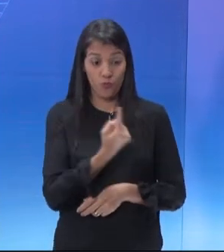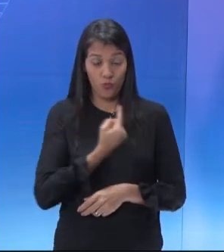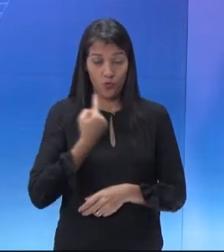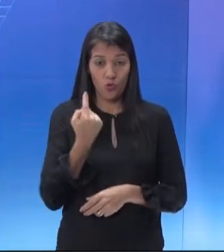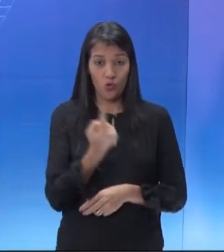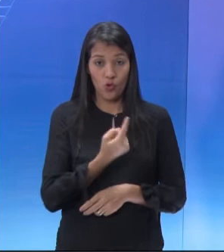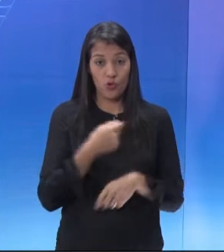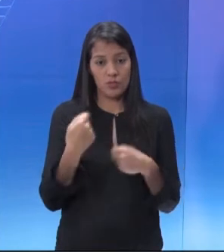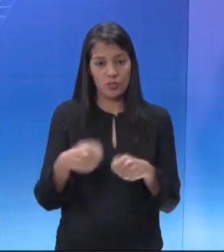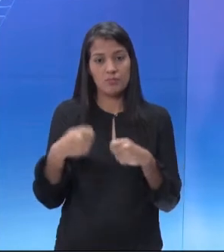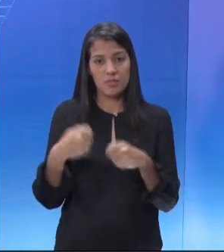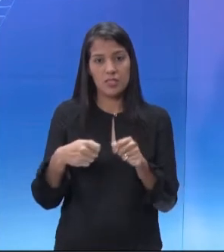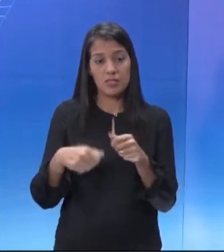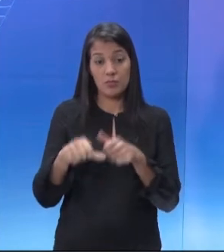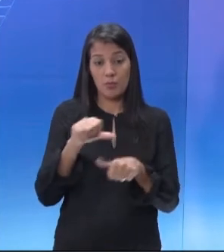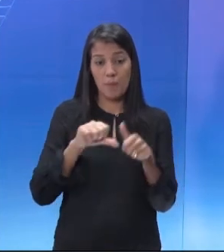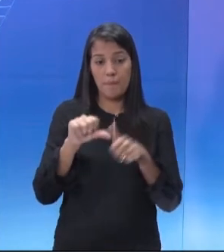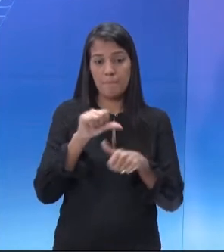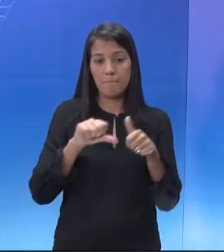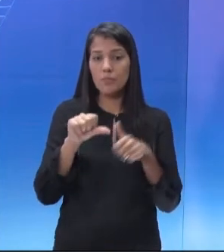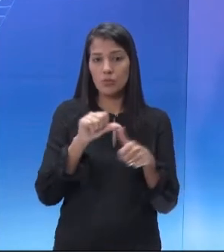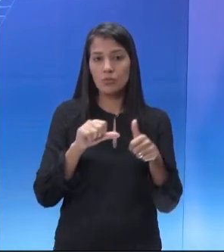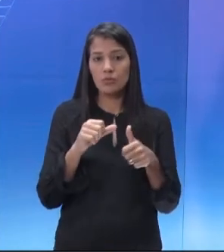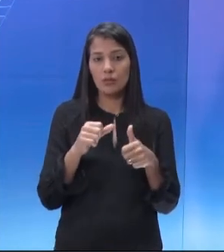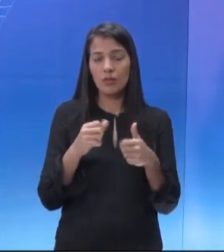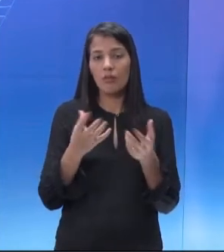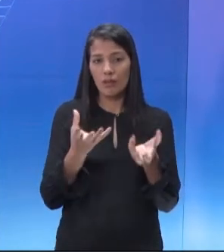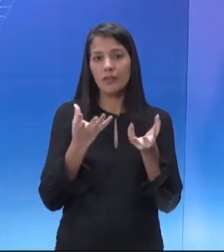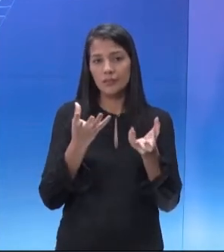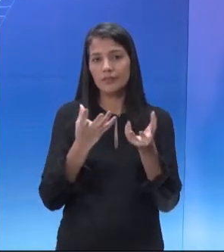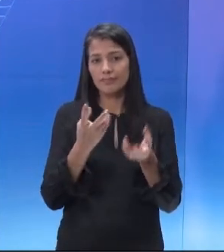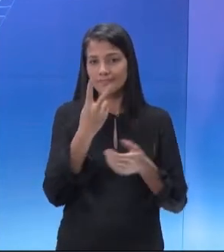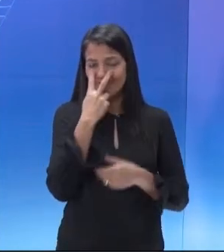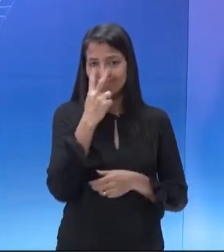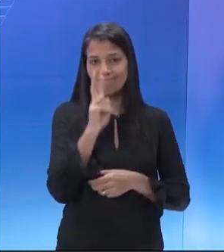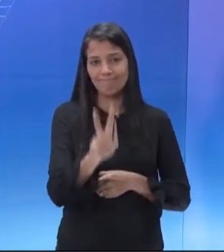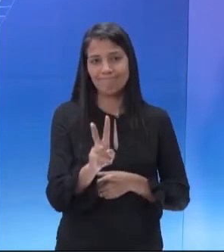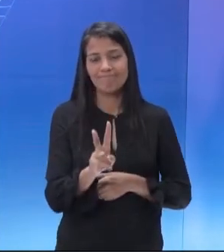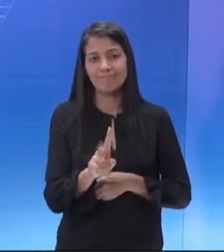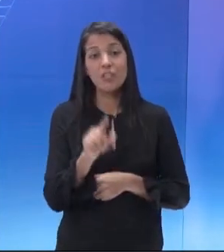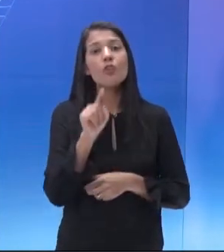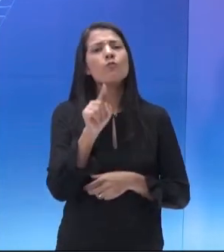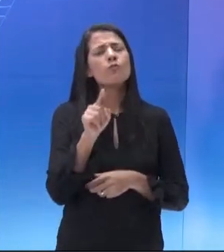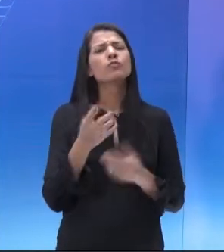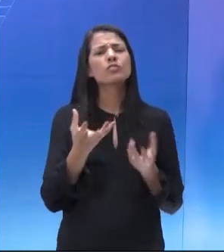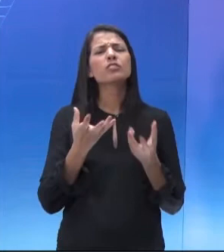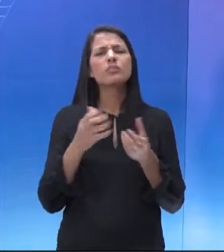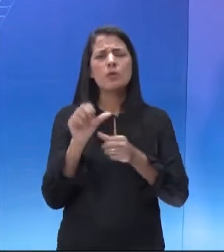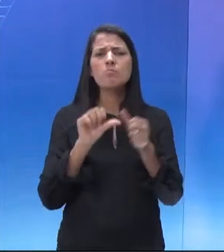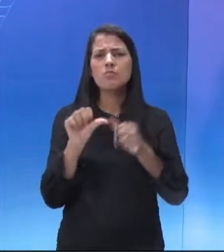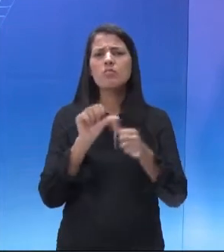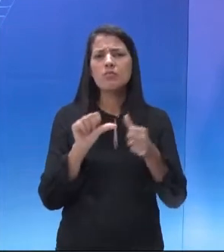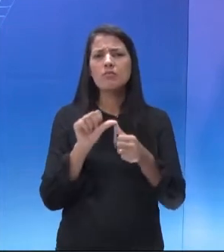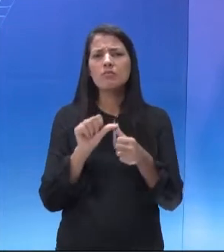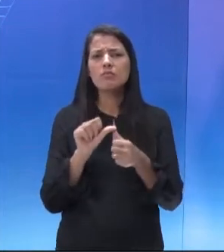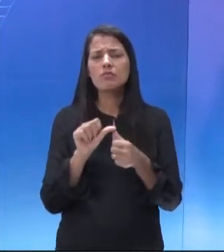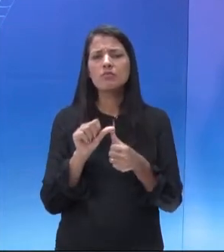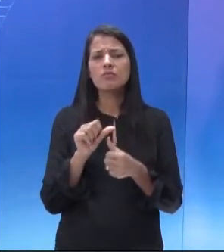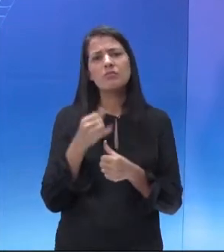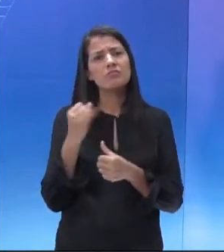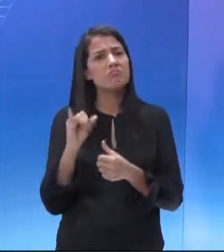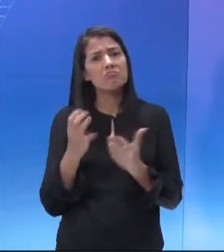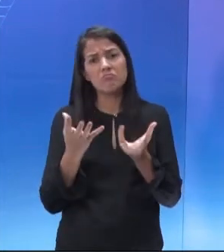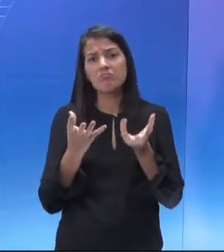nos tornar a mudança que queremos ver. Você quer ver uma mudança? Você quer que alguma coisa mude?